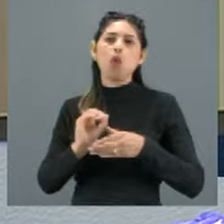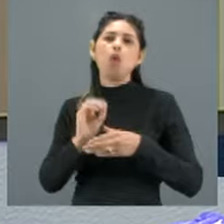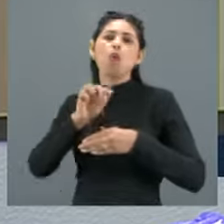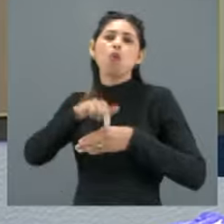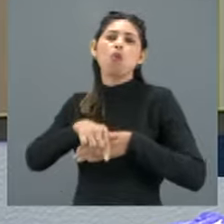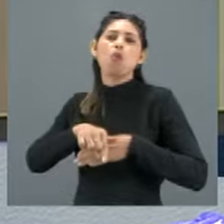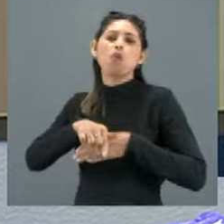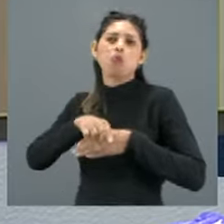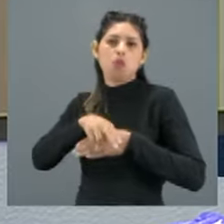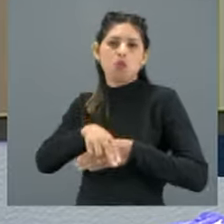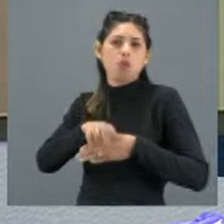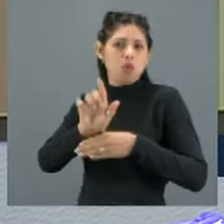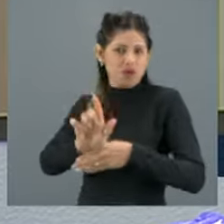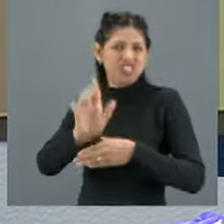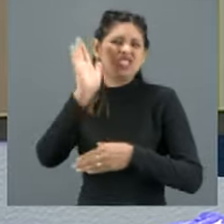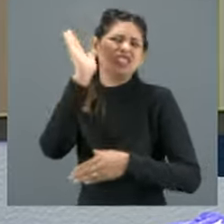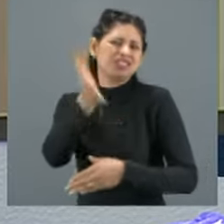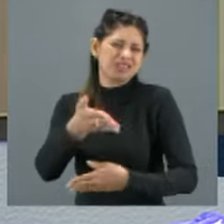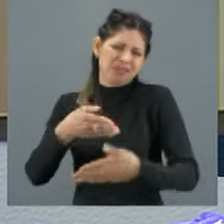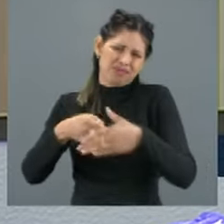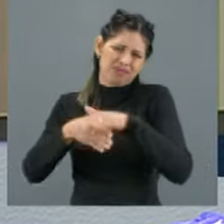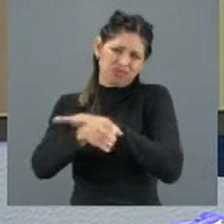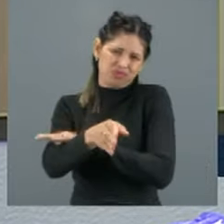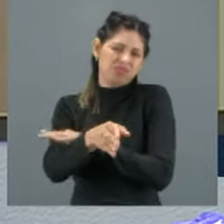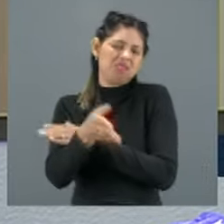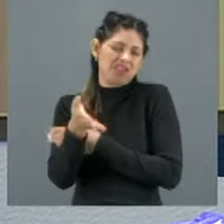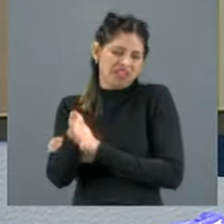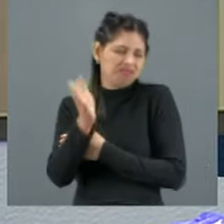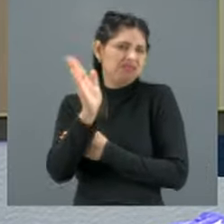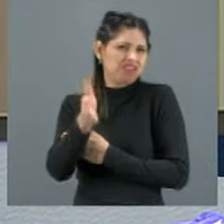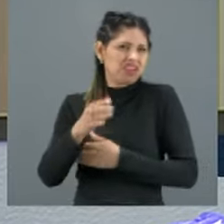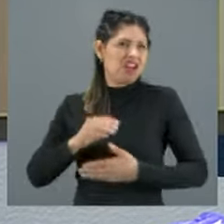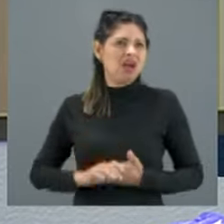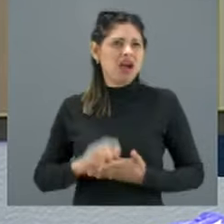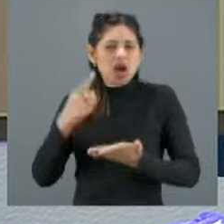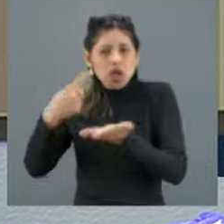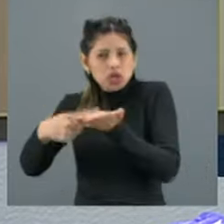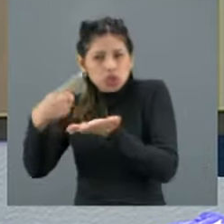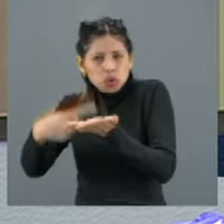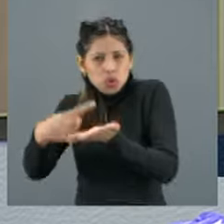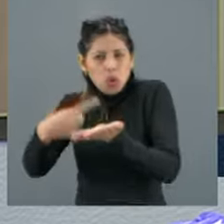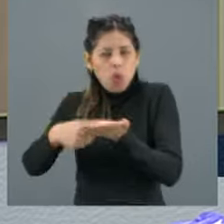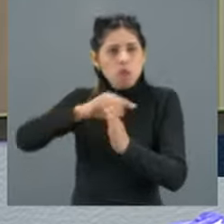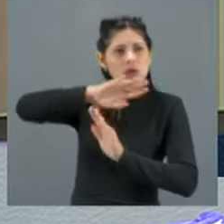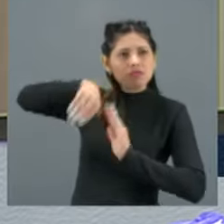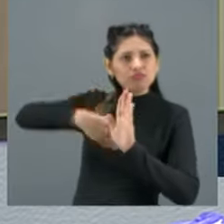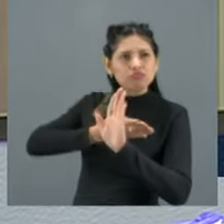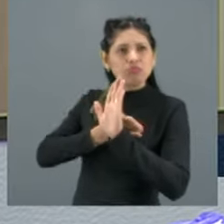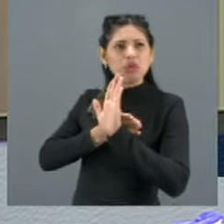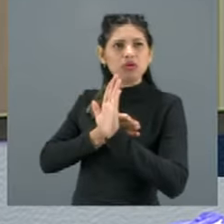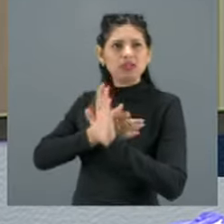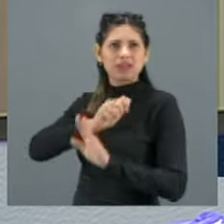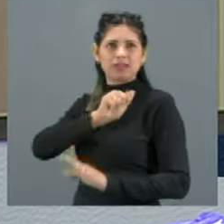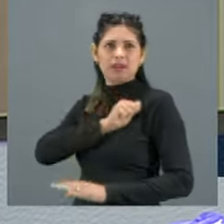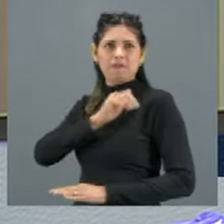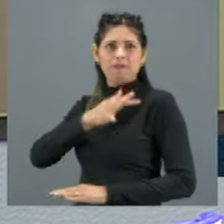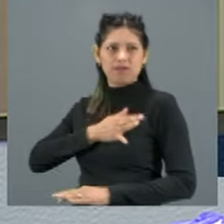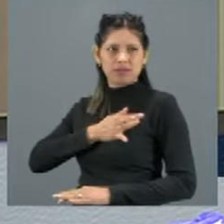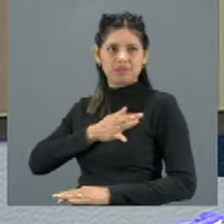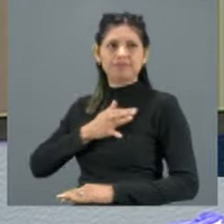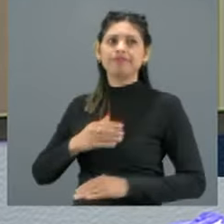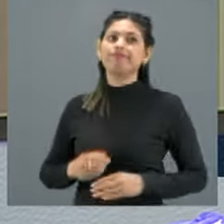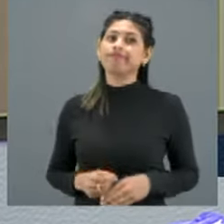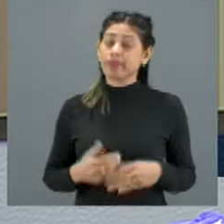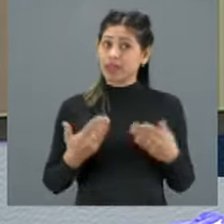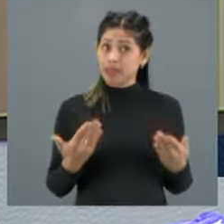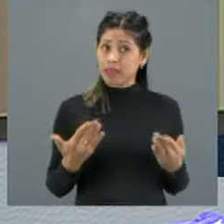Já foi mal acostumado a ONG, juntamente com a FUNAI. O que, que